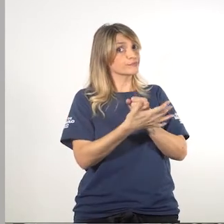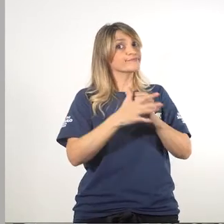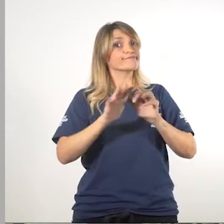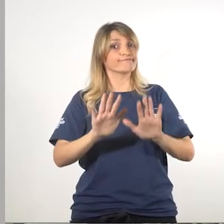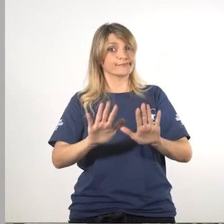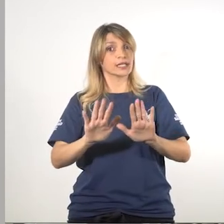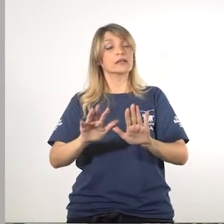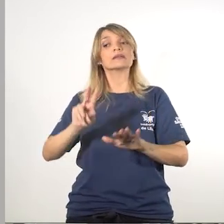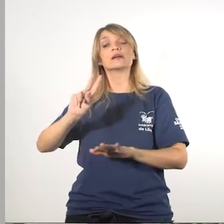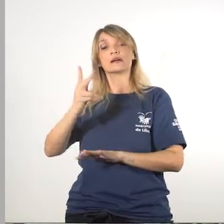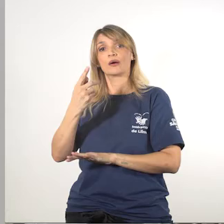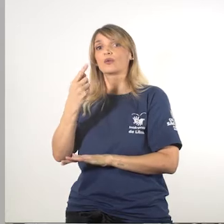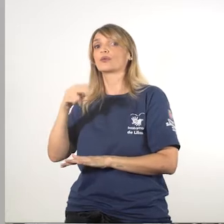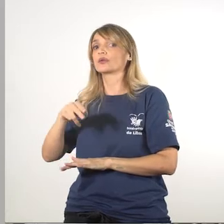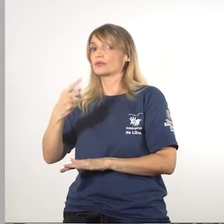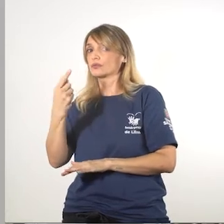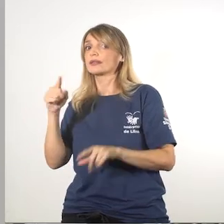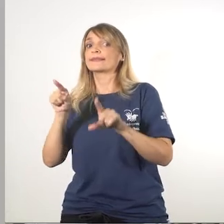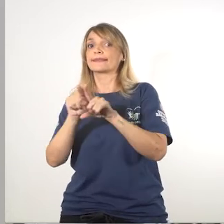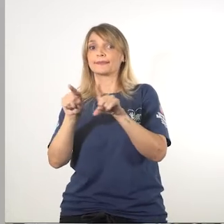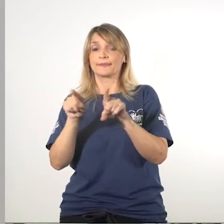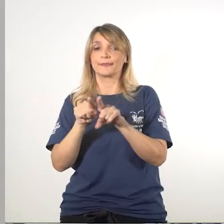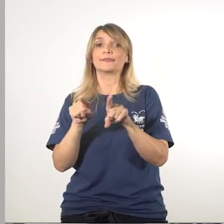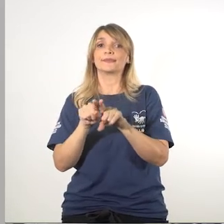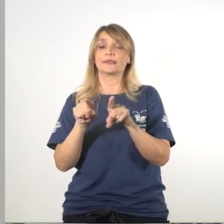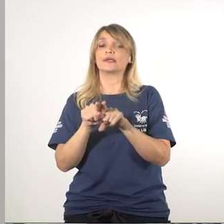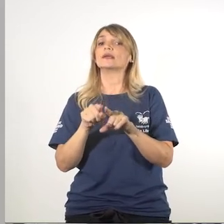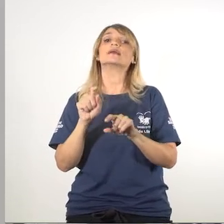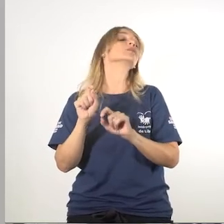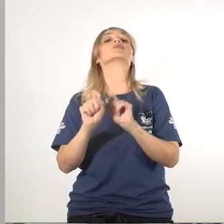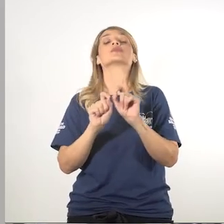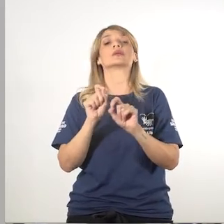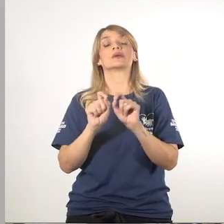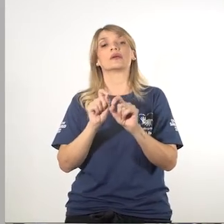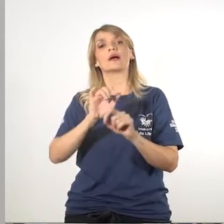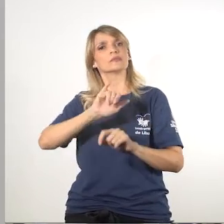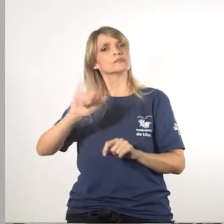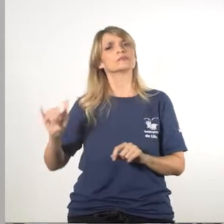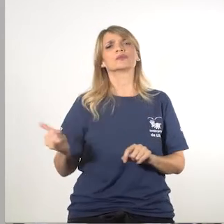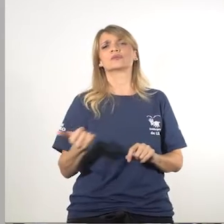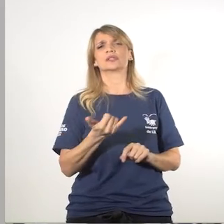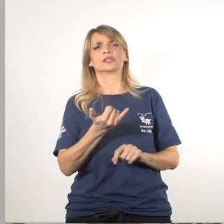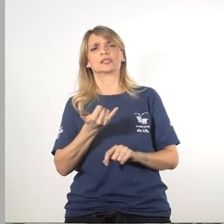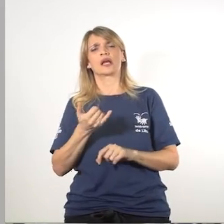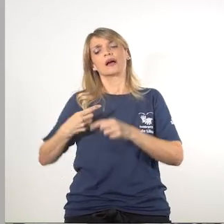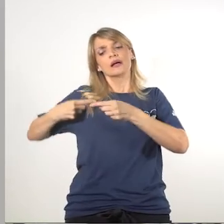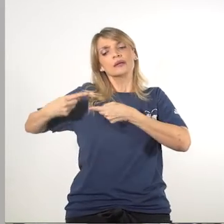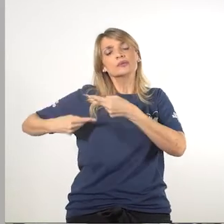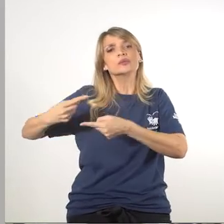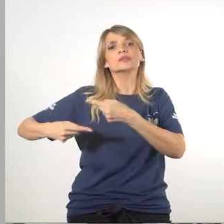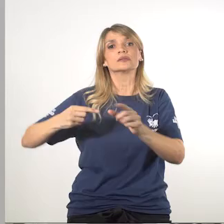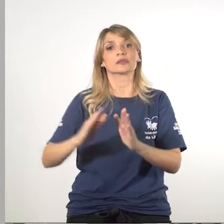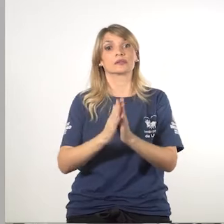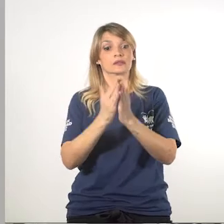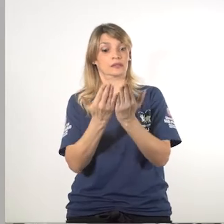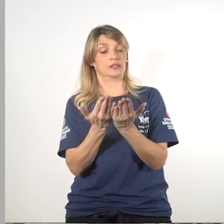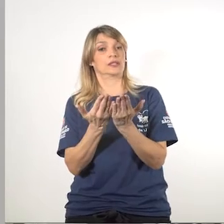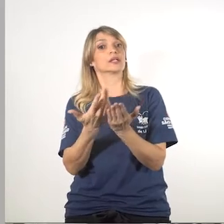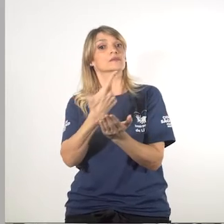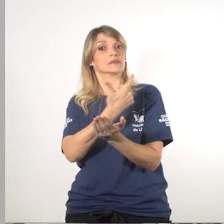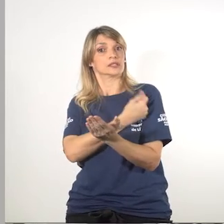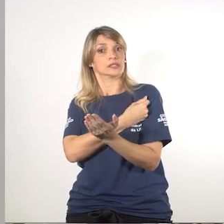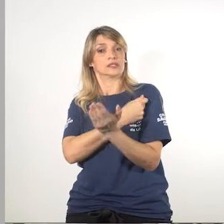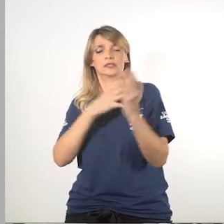o da influenza e da Covid-19, e também o fato de que nós vamos aproveitar para fazer uma atualização vacinal de todo